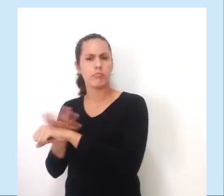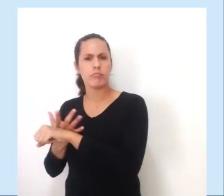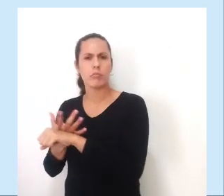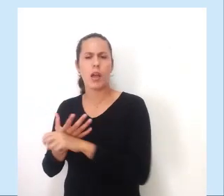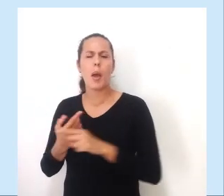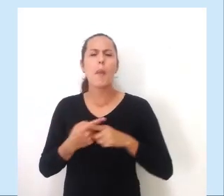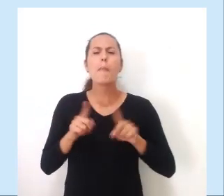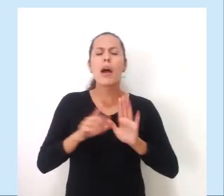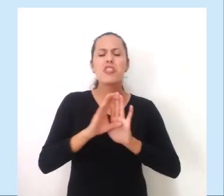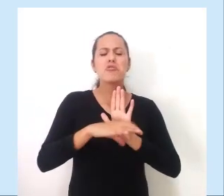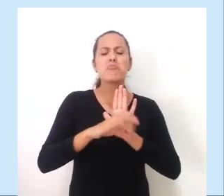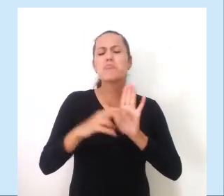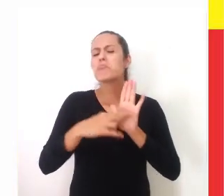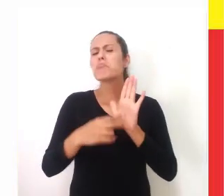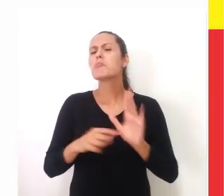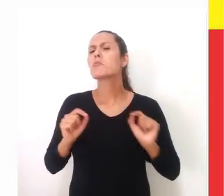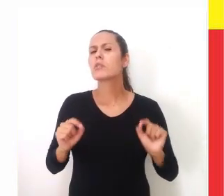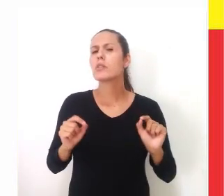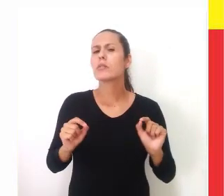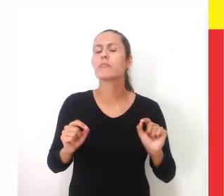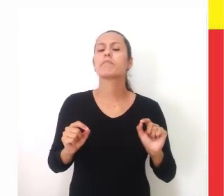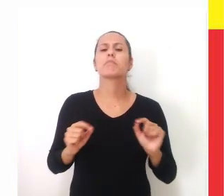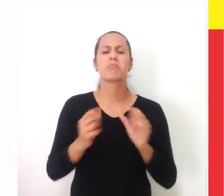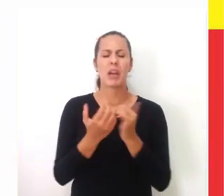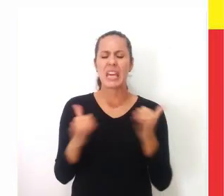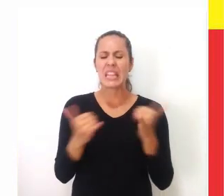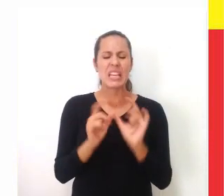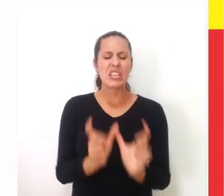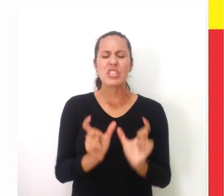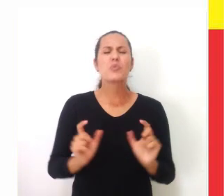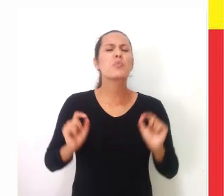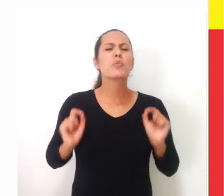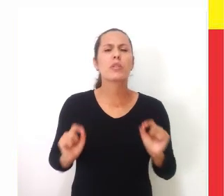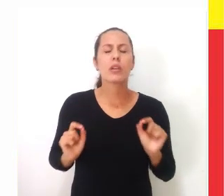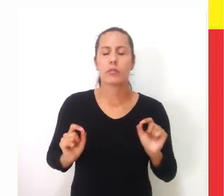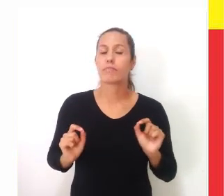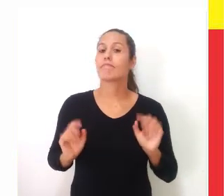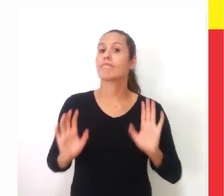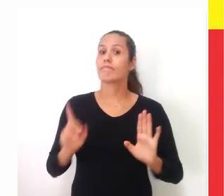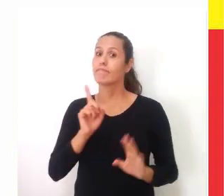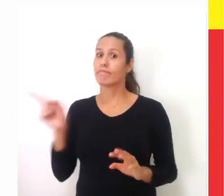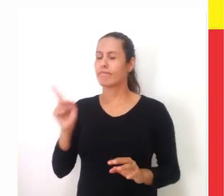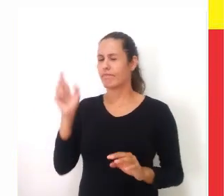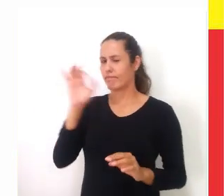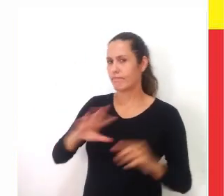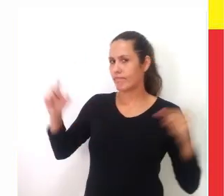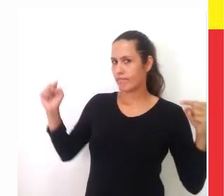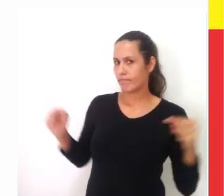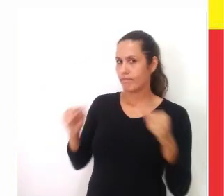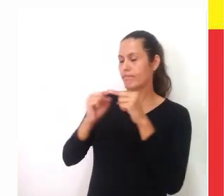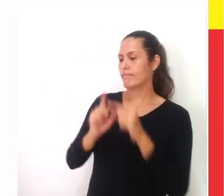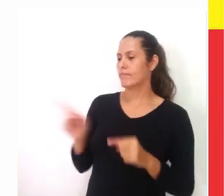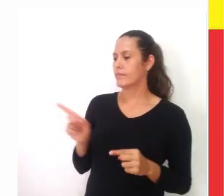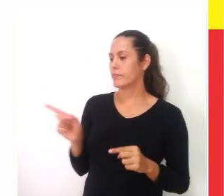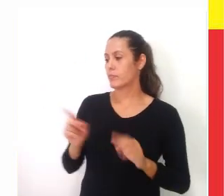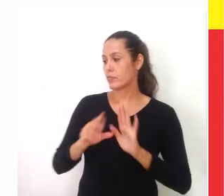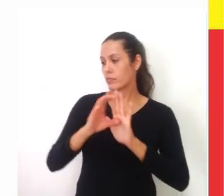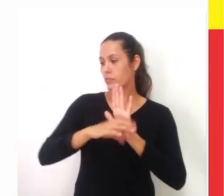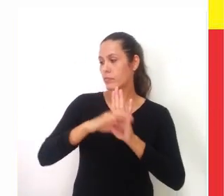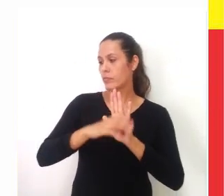Vamos lá, preste atenção na imagem. O que é energia, gente? Energia, na